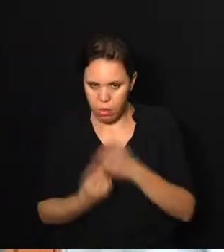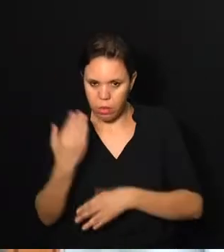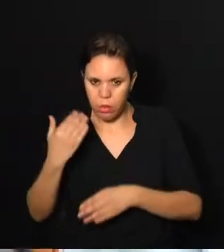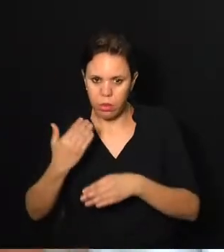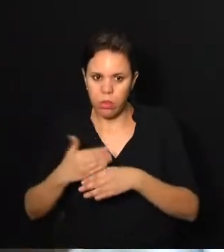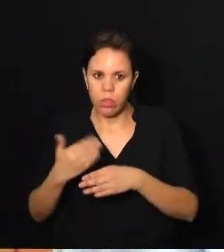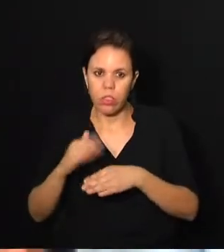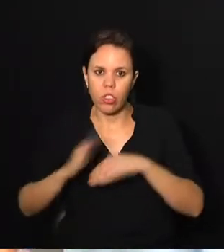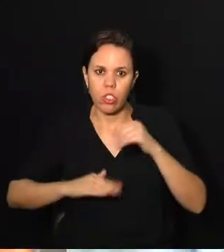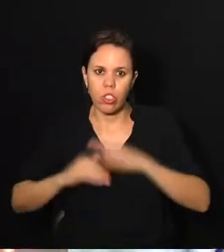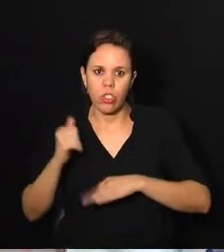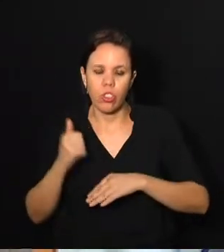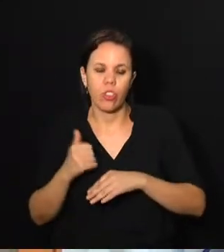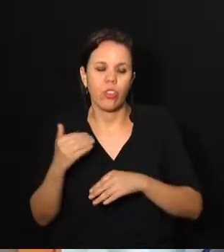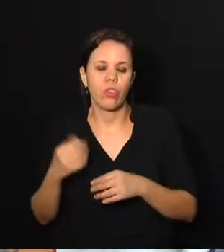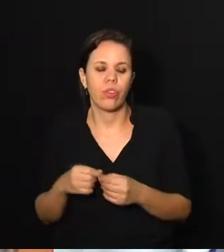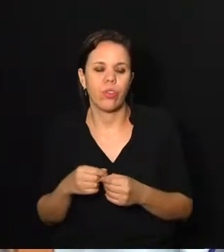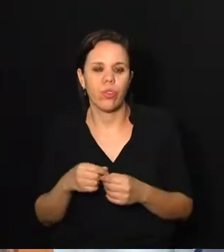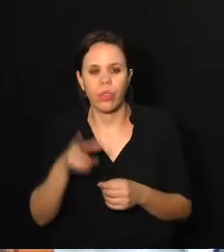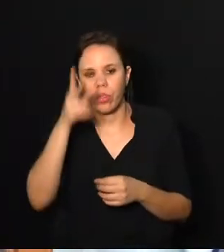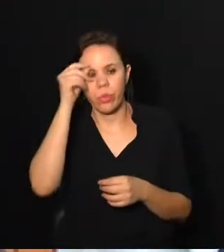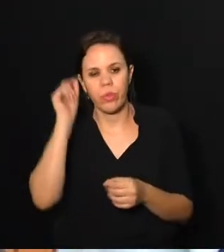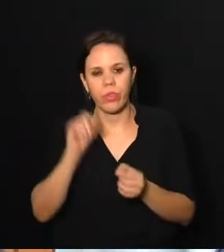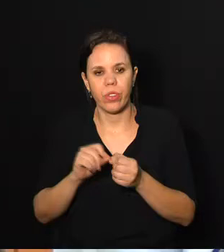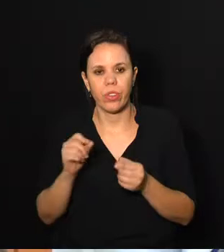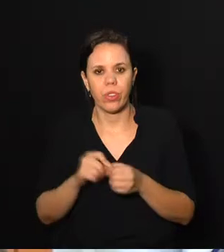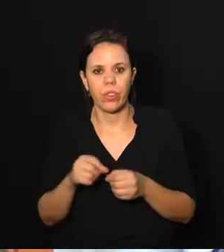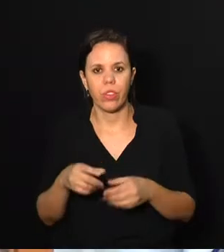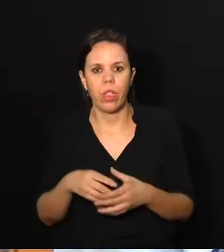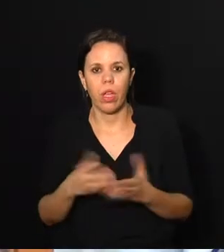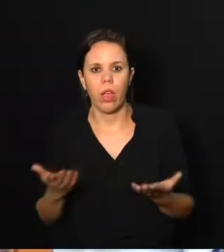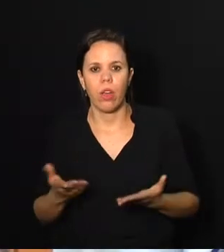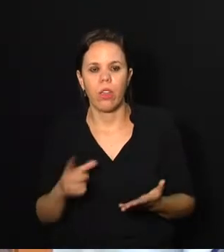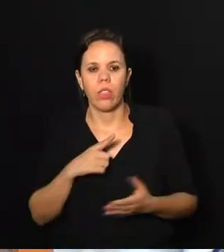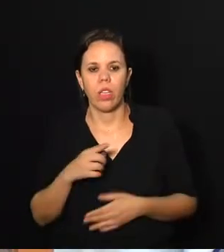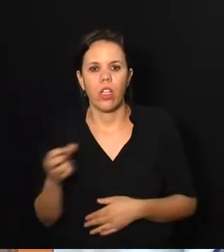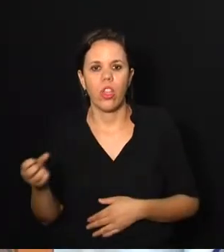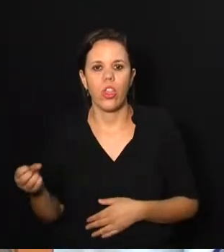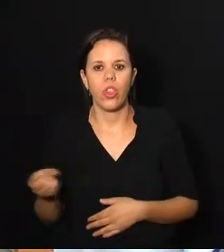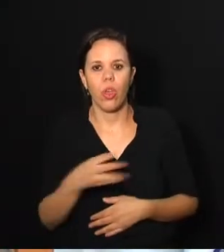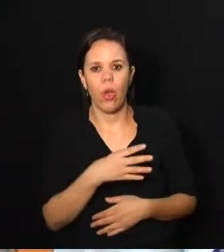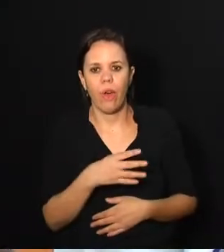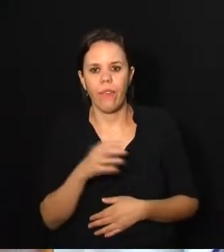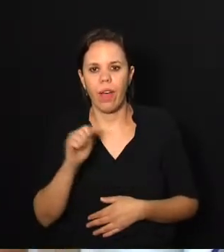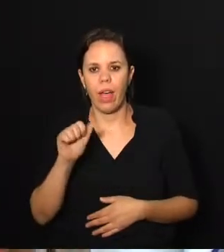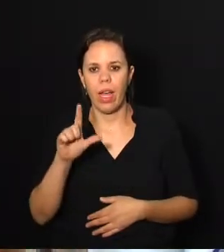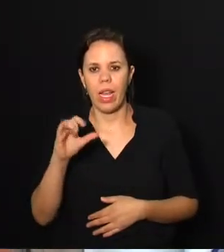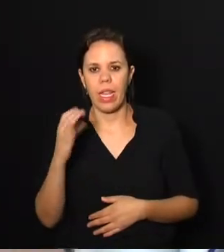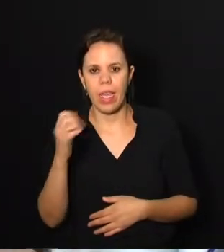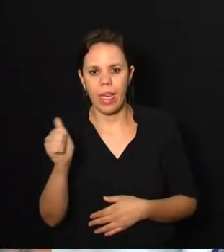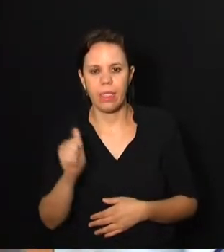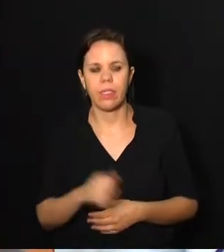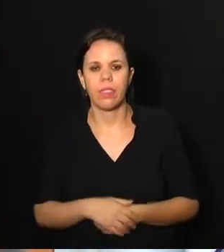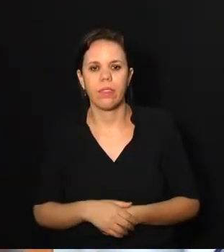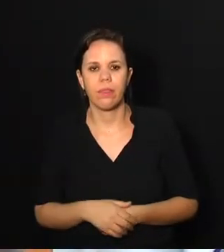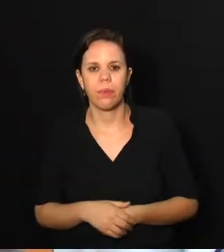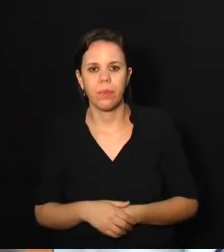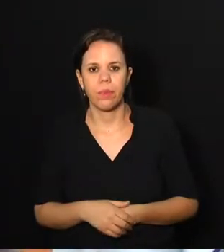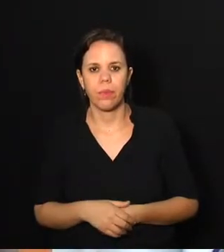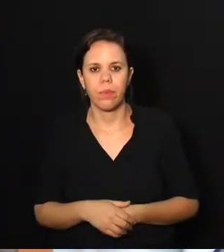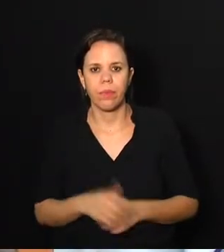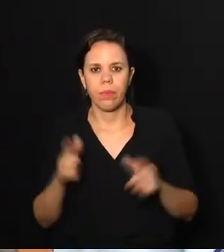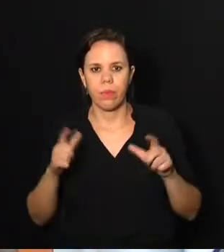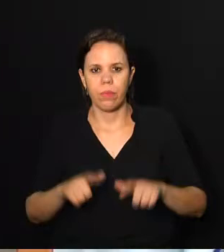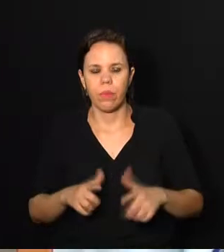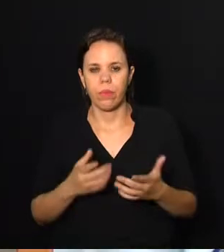prefeito. Né? Nós estamos fazendo lá aquele Nova Aliança agora, que é um bairro nobre, que o prefeito... Nobre não, um bairro que vai dar uma outra cara